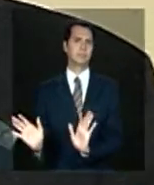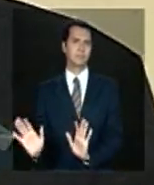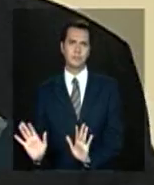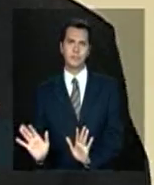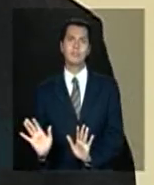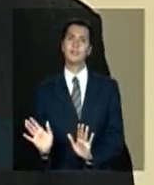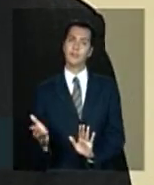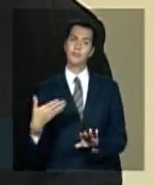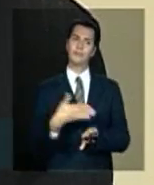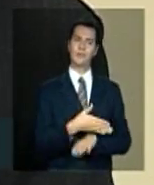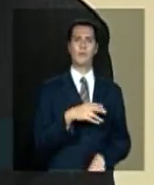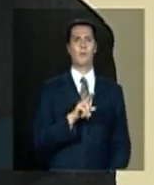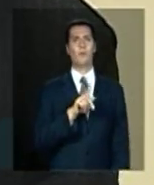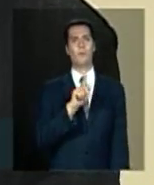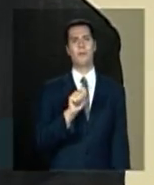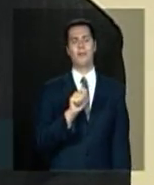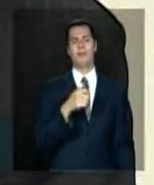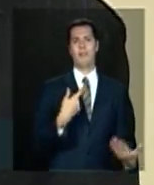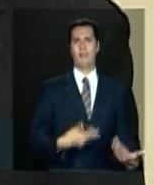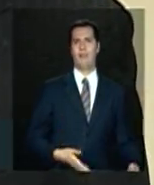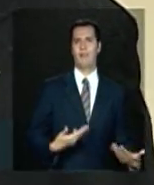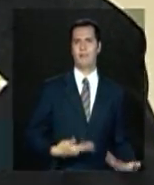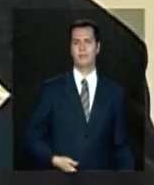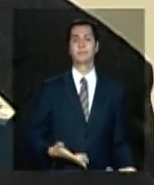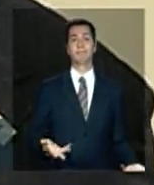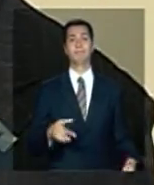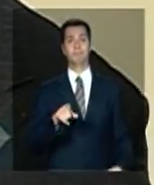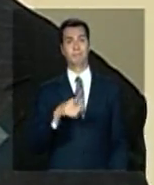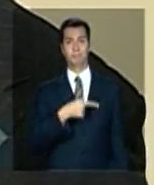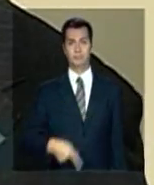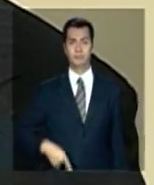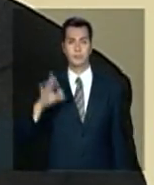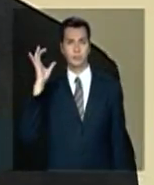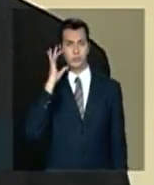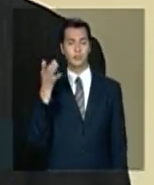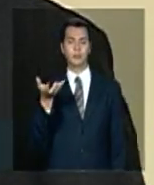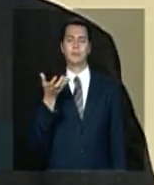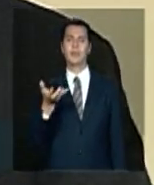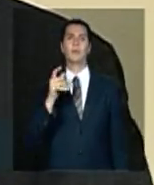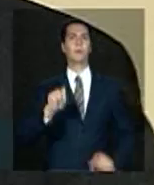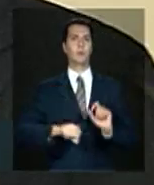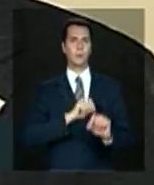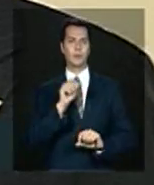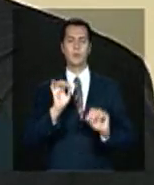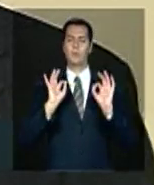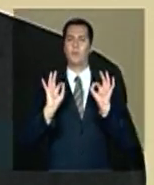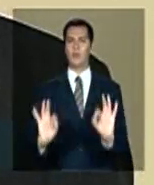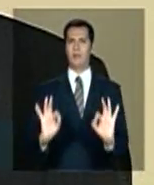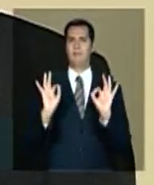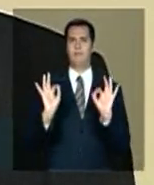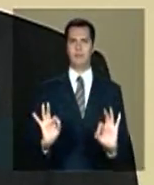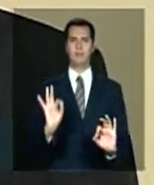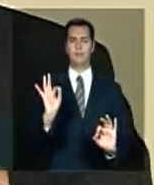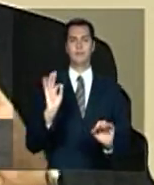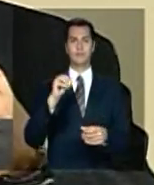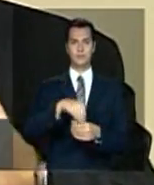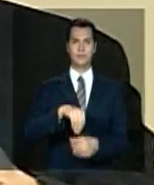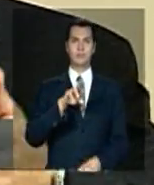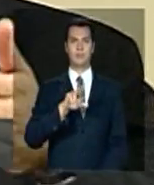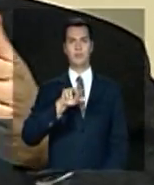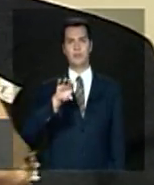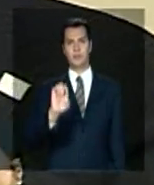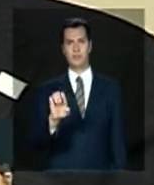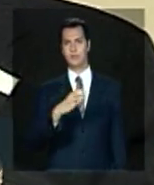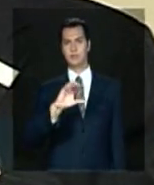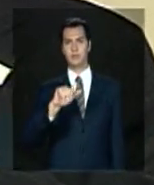disputa de vaga nos prontos-socorros EA preocupação que a senhora tem com a qualidade a cegonha do Ministério